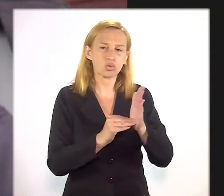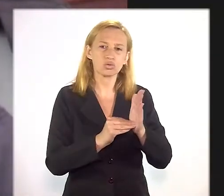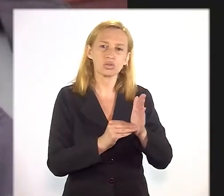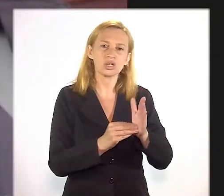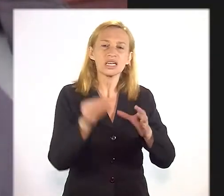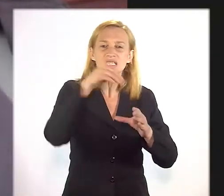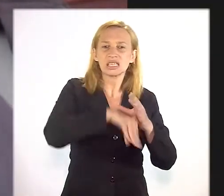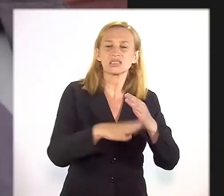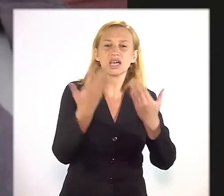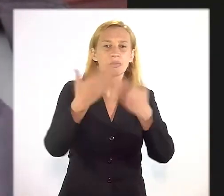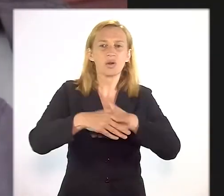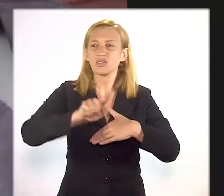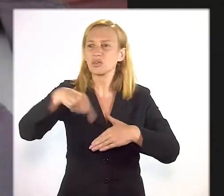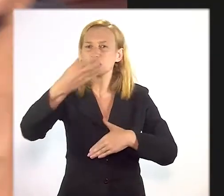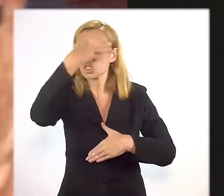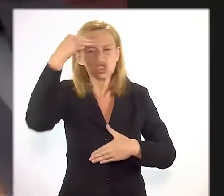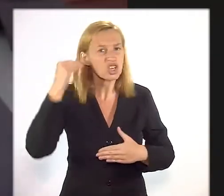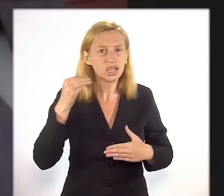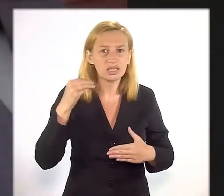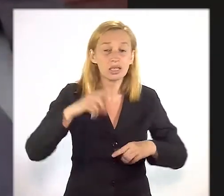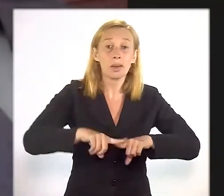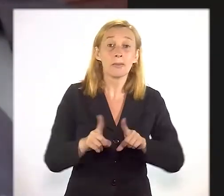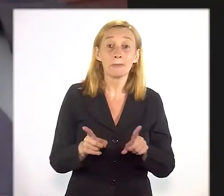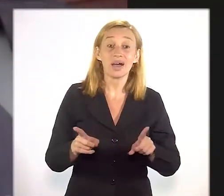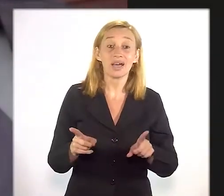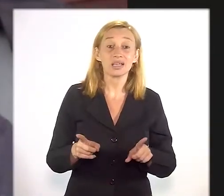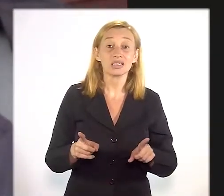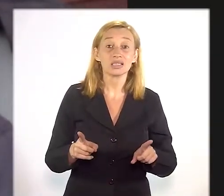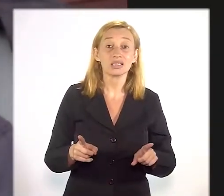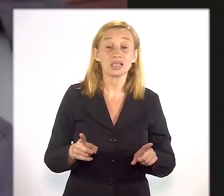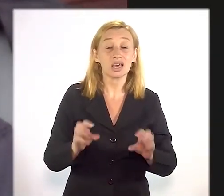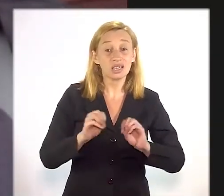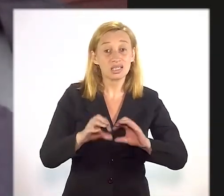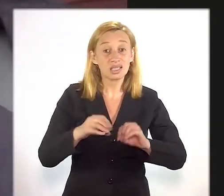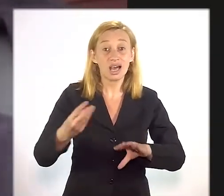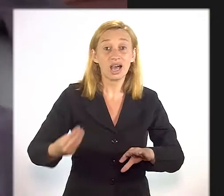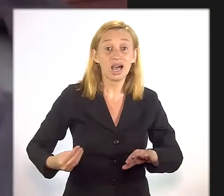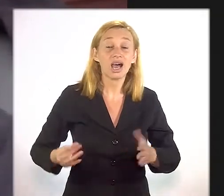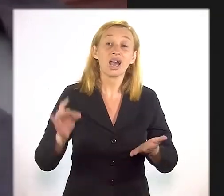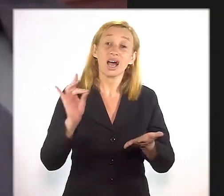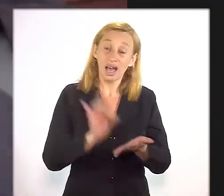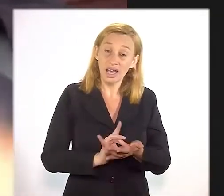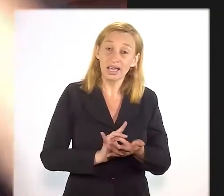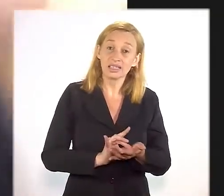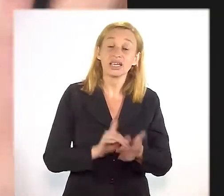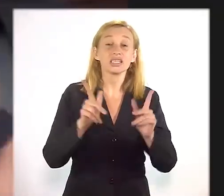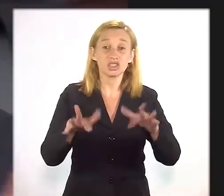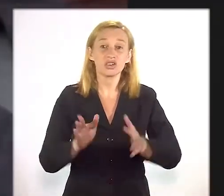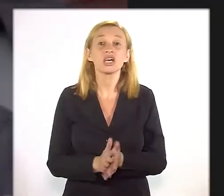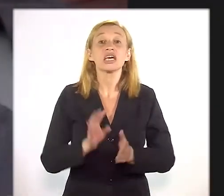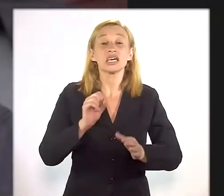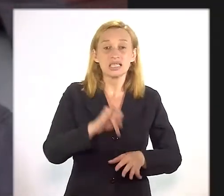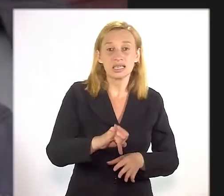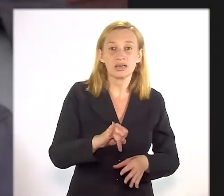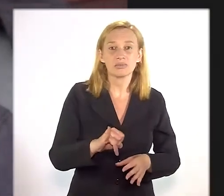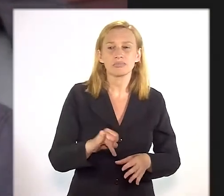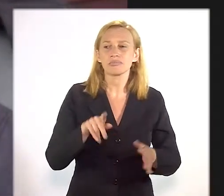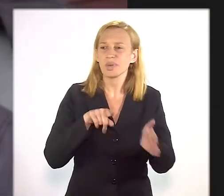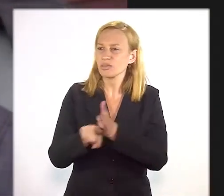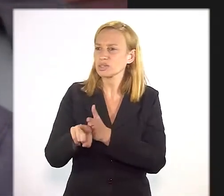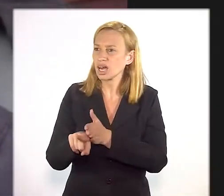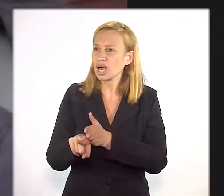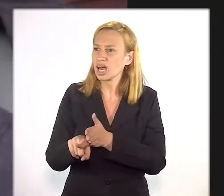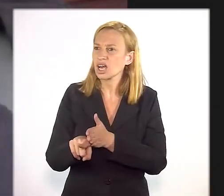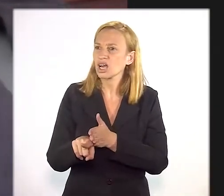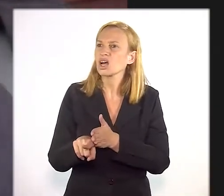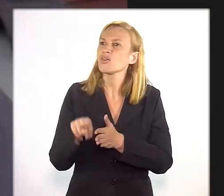Não sabes. Ninguém sabe. Fizeste prova, tiveste aula, não aprendeste. Se eu te perguntar tudo o que está no programa do Fundamental,